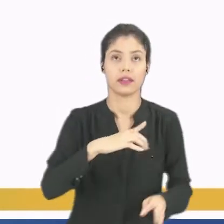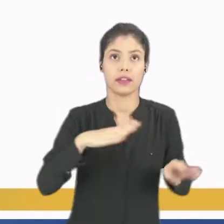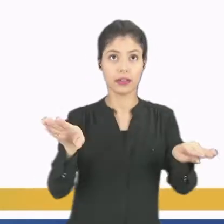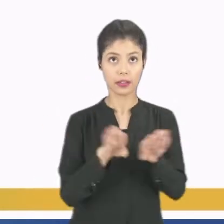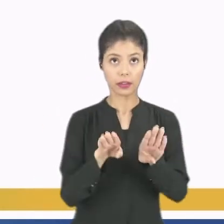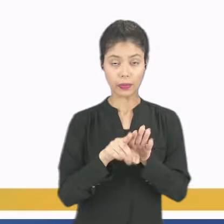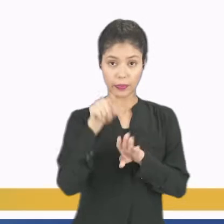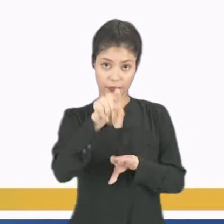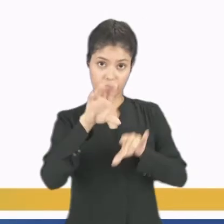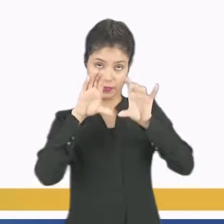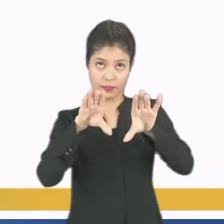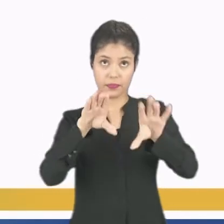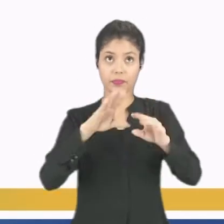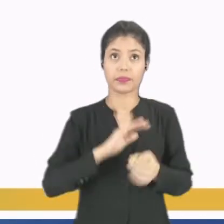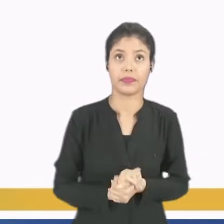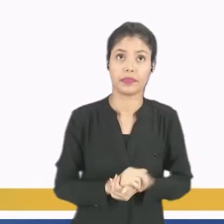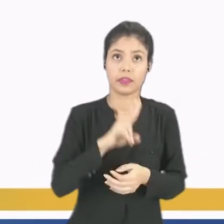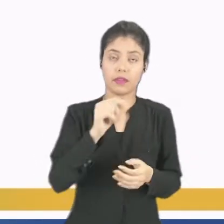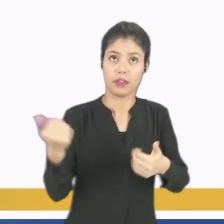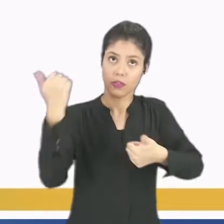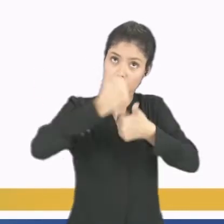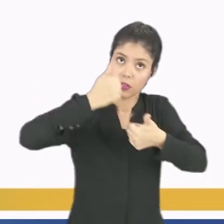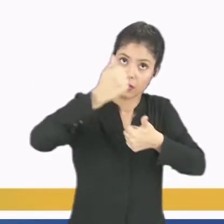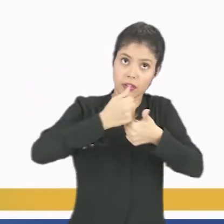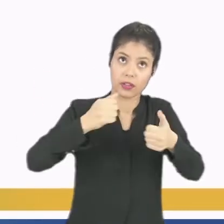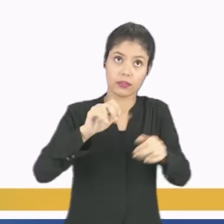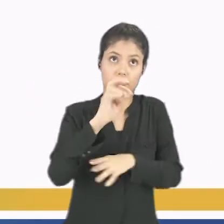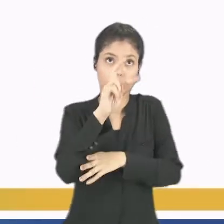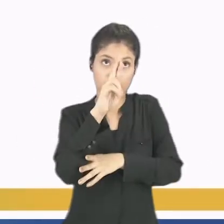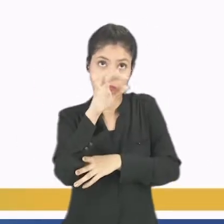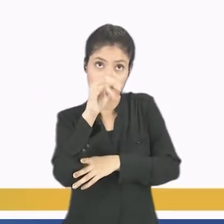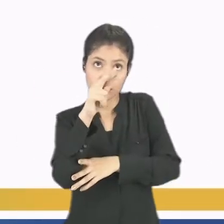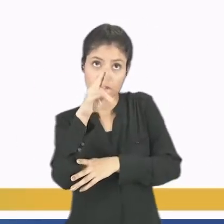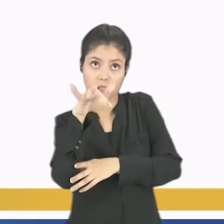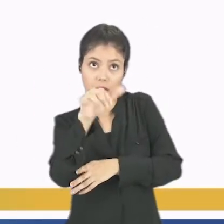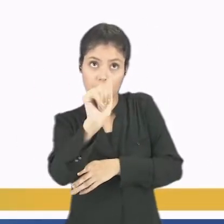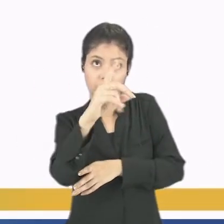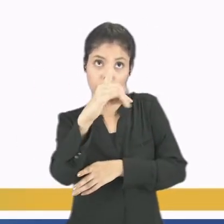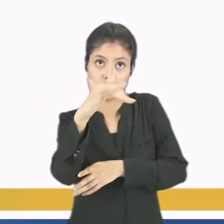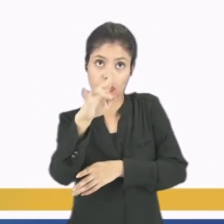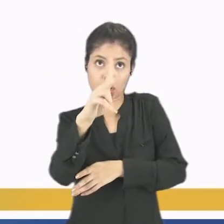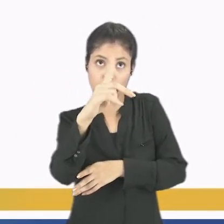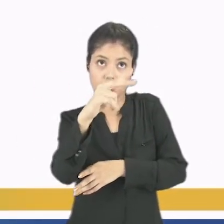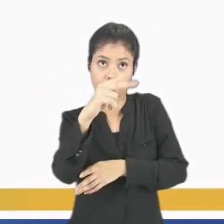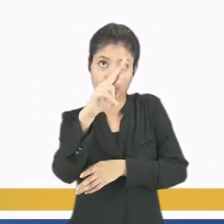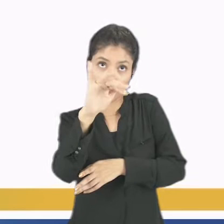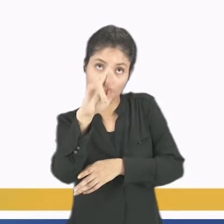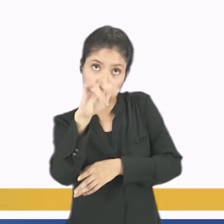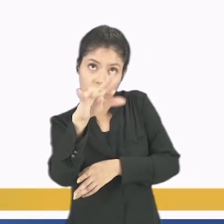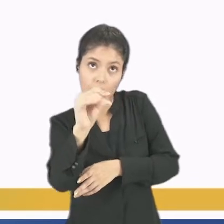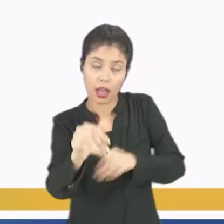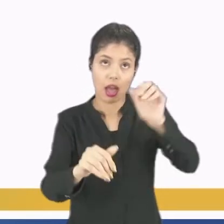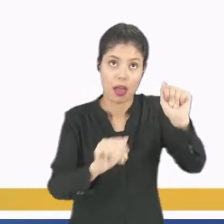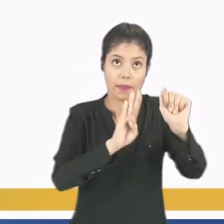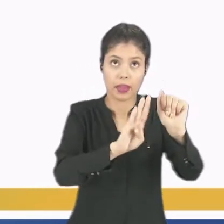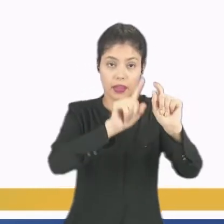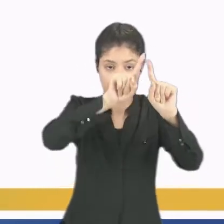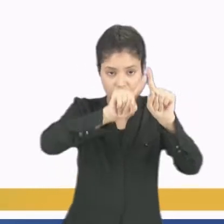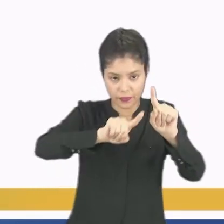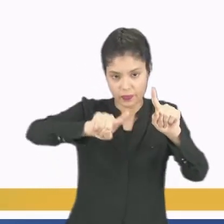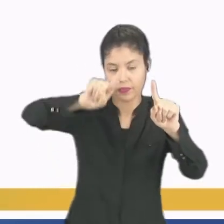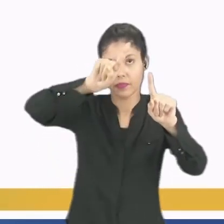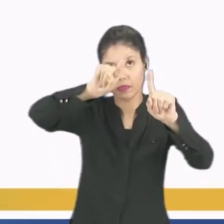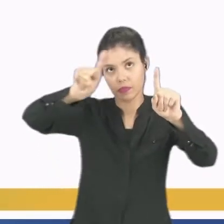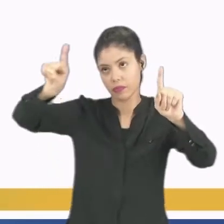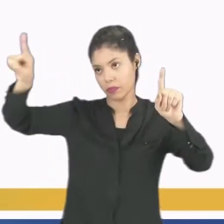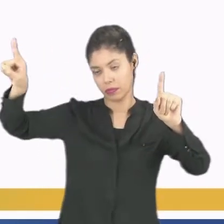Então, nesse caso aí, ó, a gente vai aplicando o teorema de Pitágoras e encontramos essa fórmula. A distância de AB é a raiz quadrada